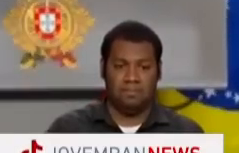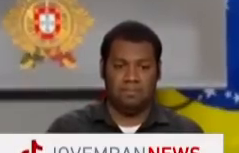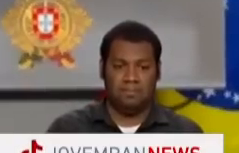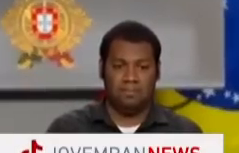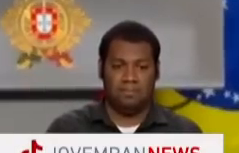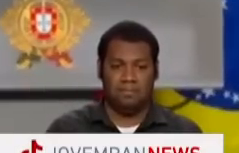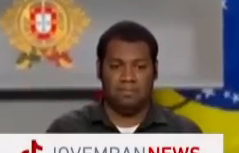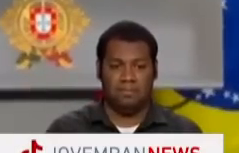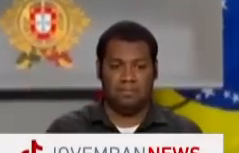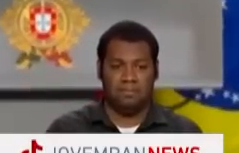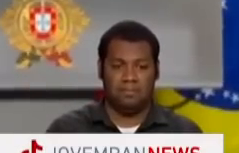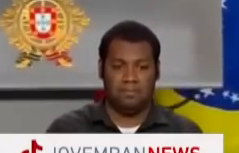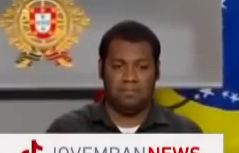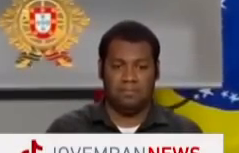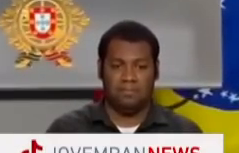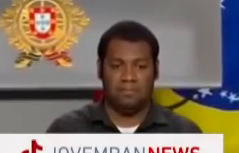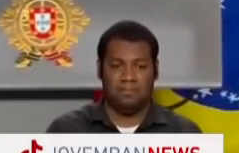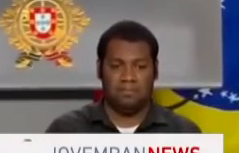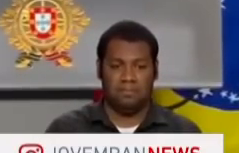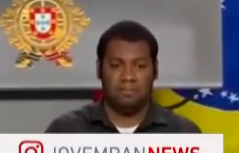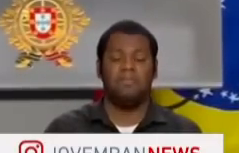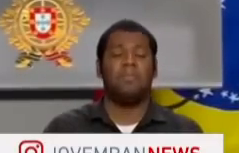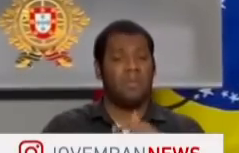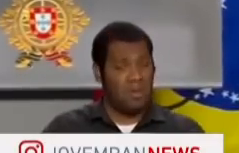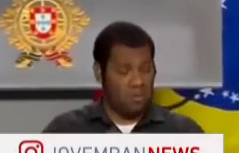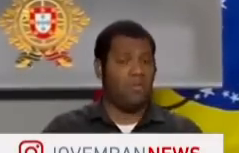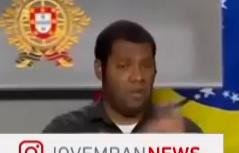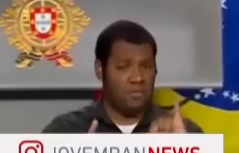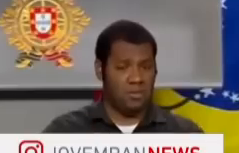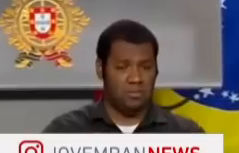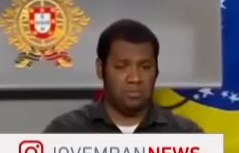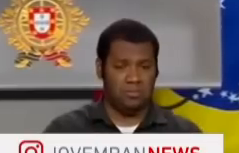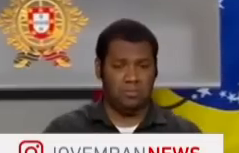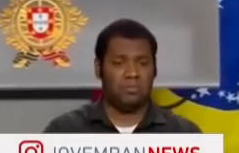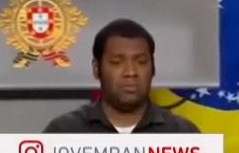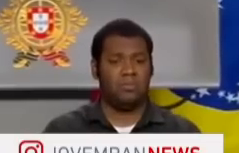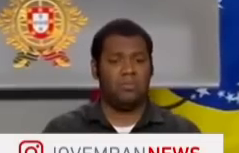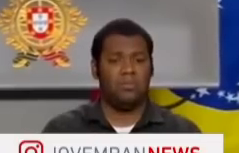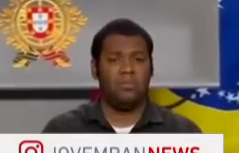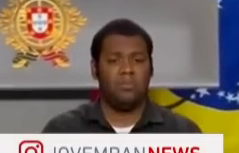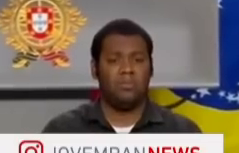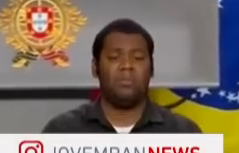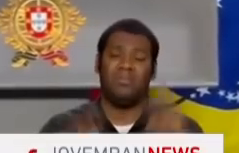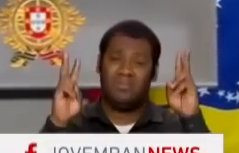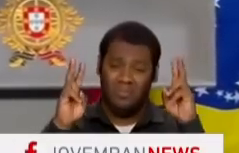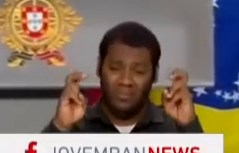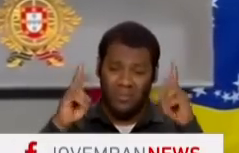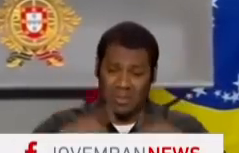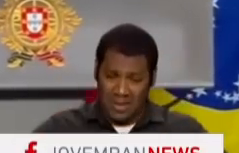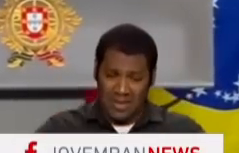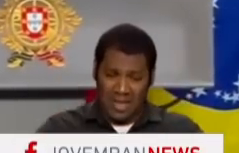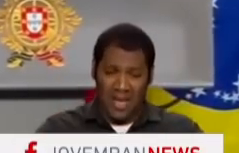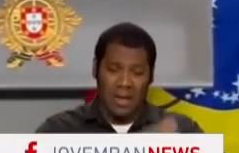de 560 mil reais em prêmios. É uma premiação que tem como